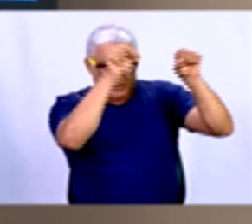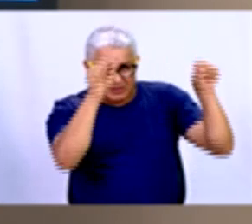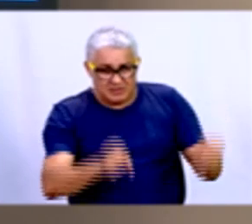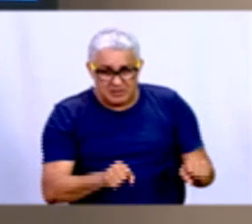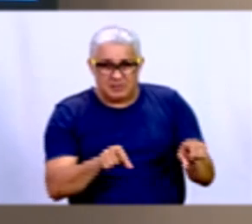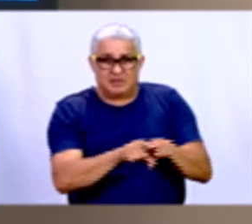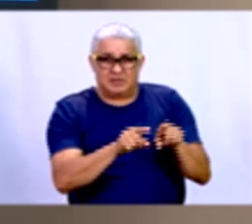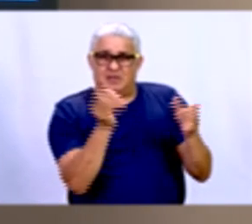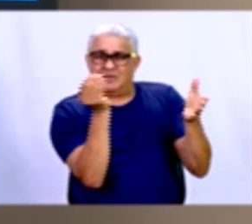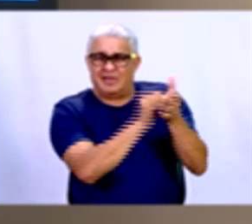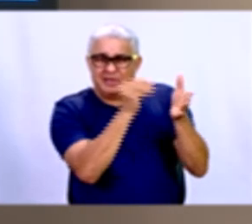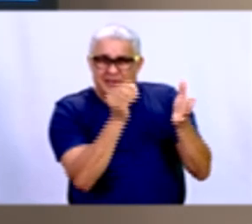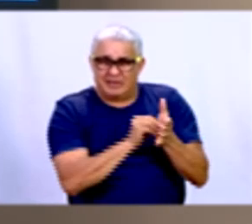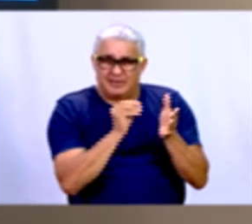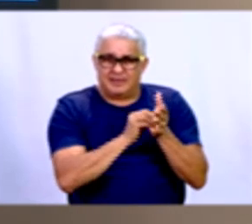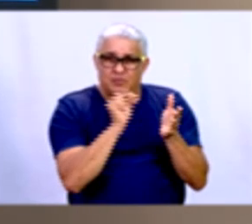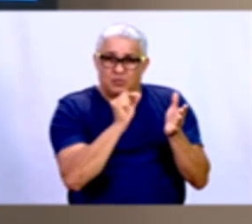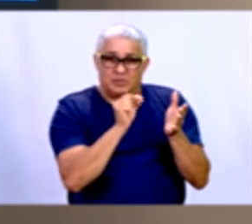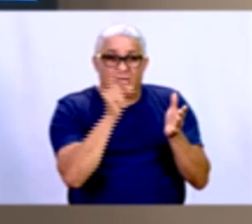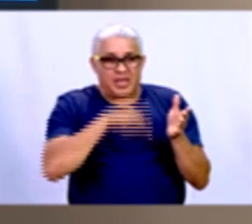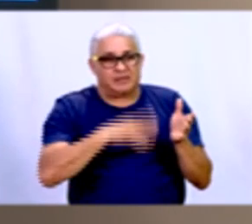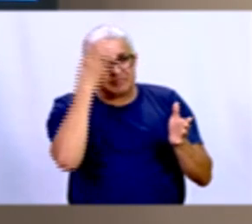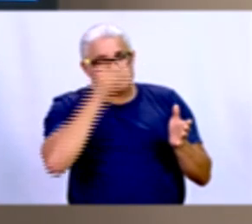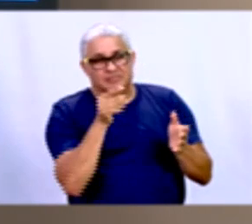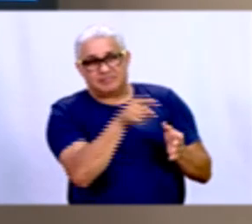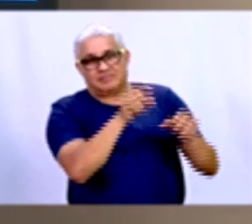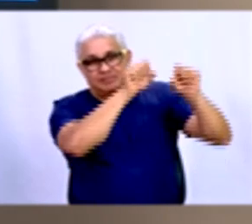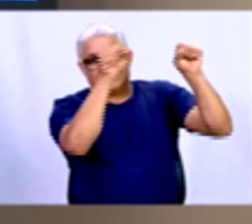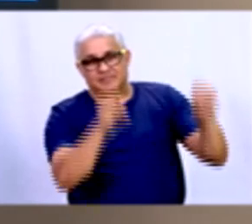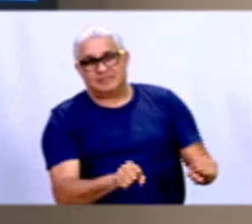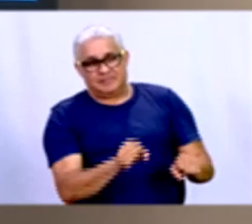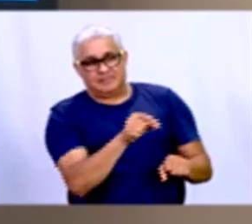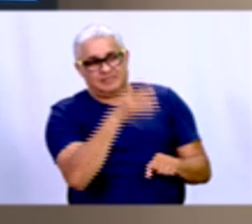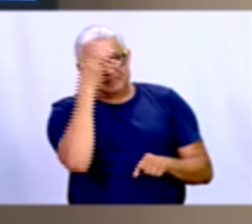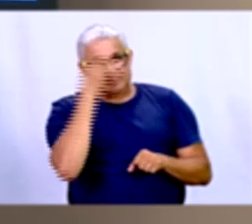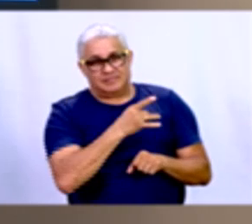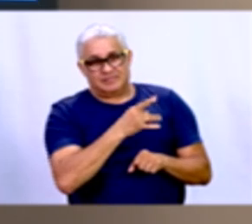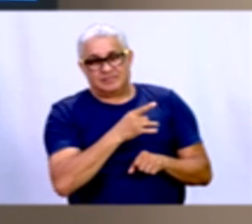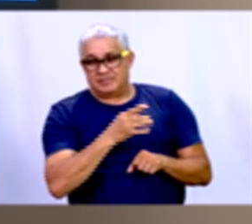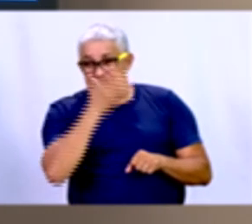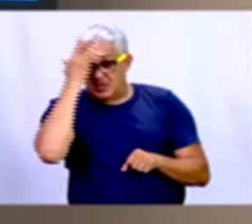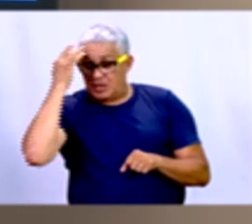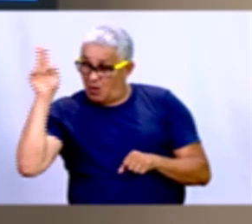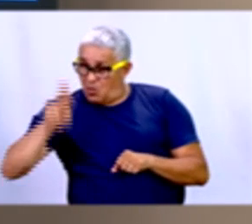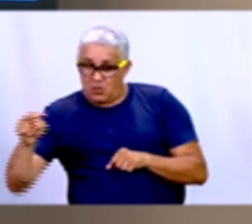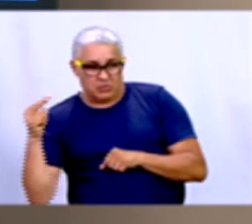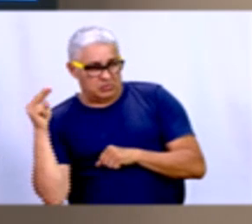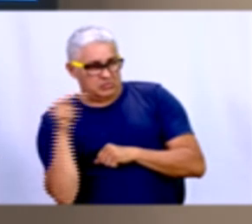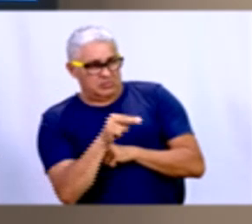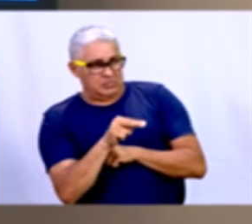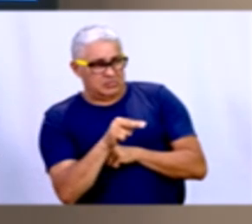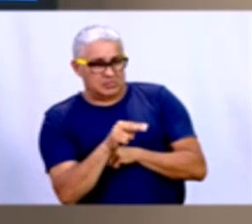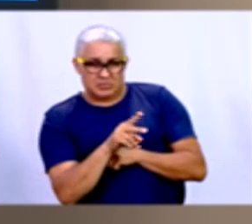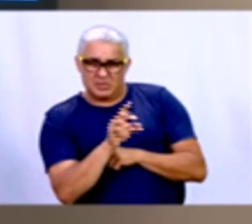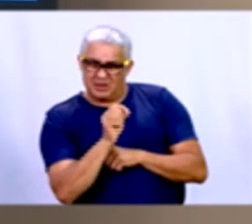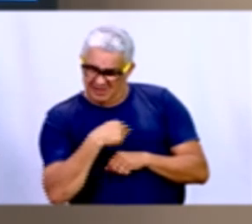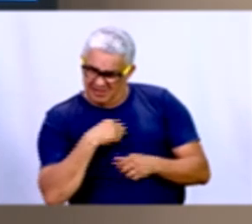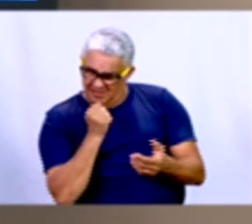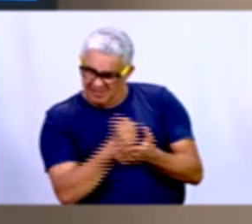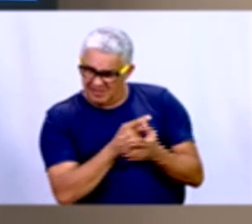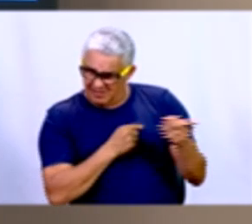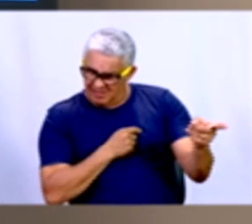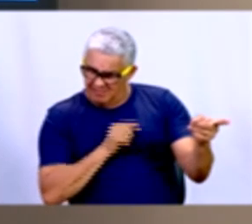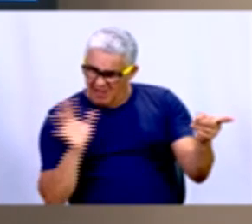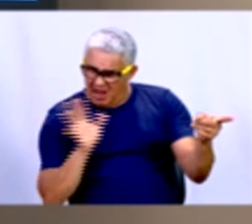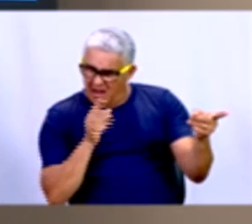desenvolvida, porque o que vende é a cara do sistema. Tá? O teu usuário vai olhar e vai falar, eu vou pagar caro por